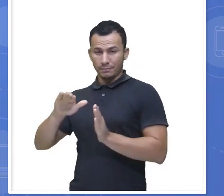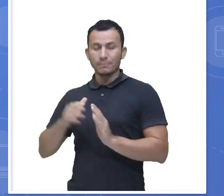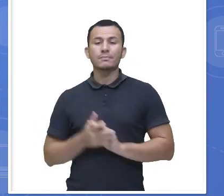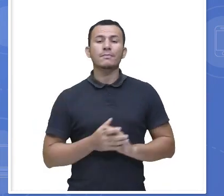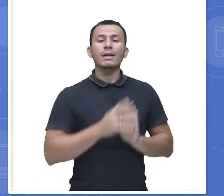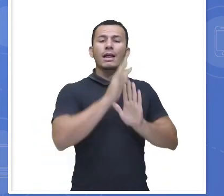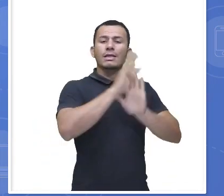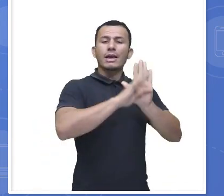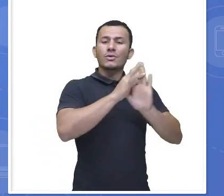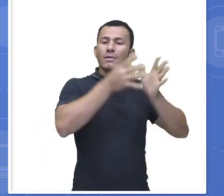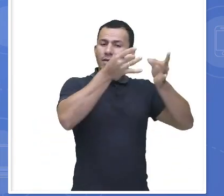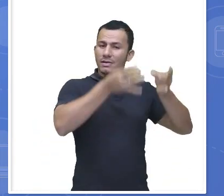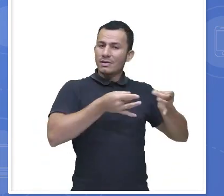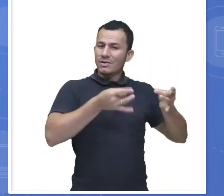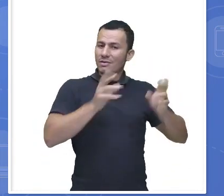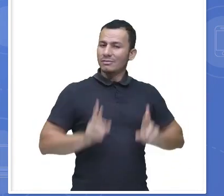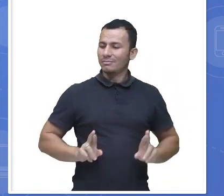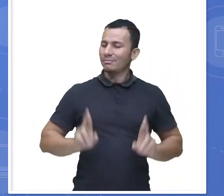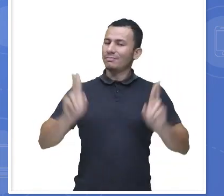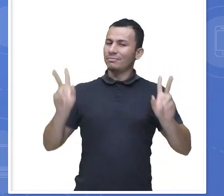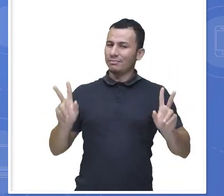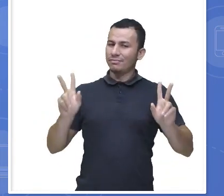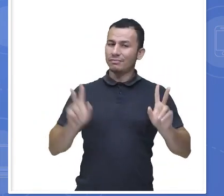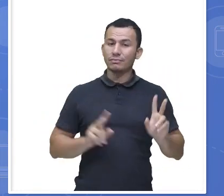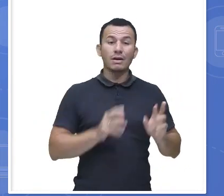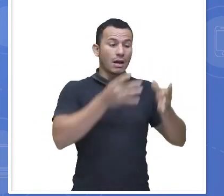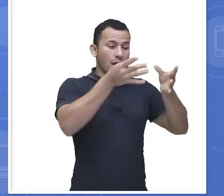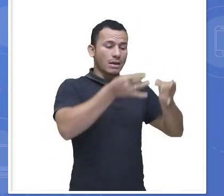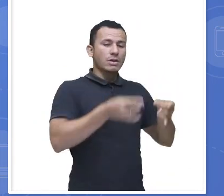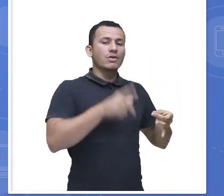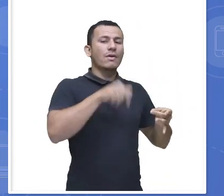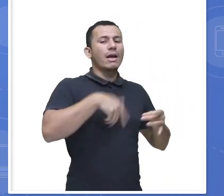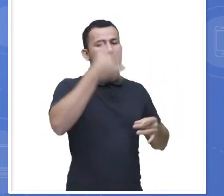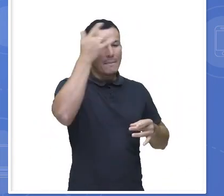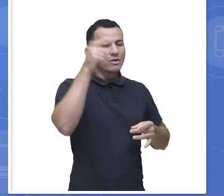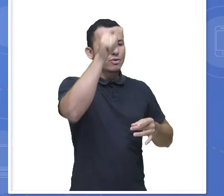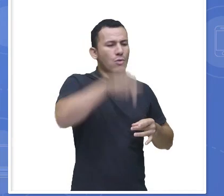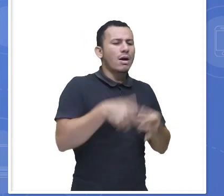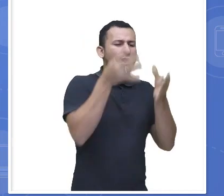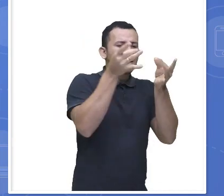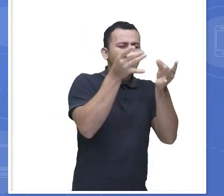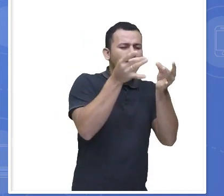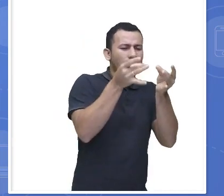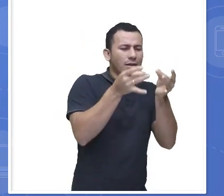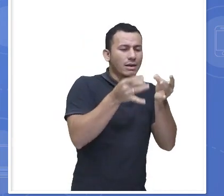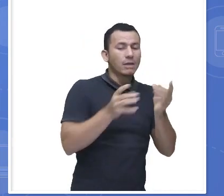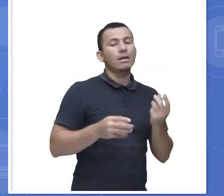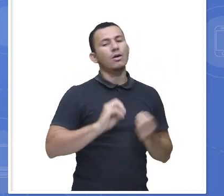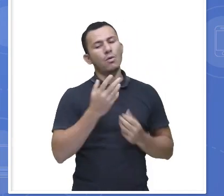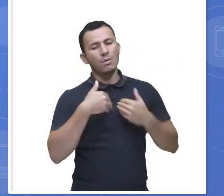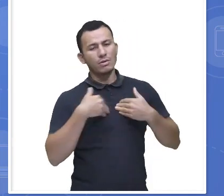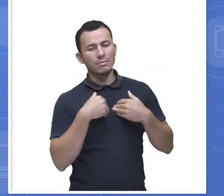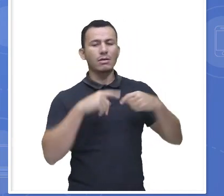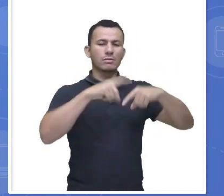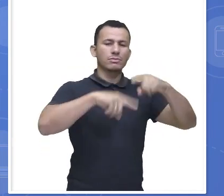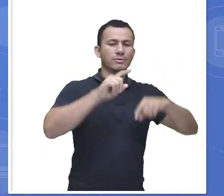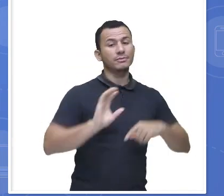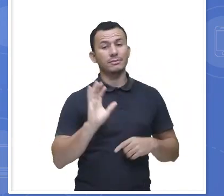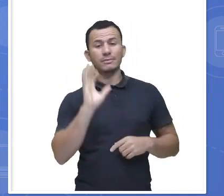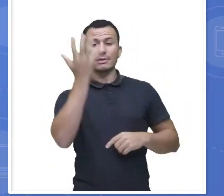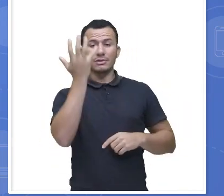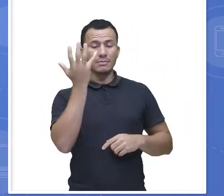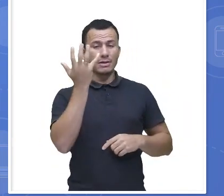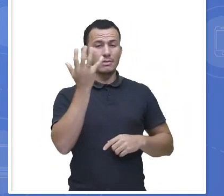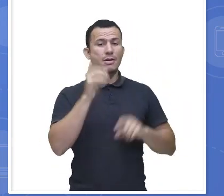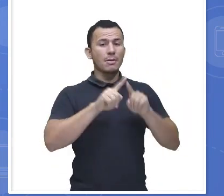descritivo, certo? O texto descritivo vai descrever uma pessoa, um animal, um objeto, um acontecimento,